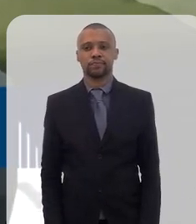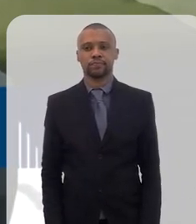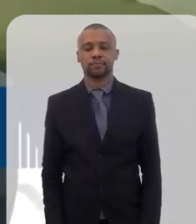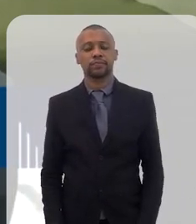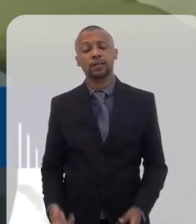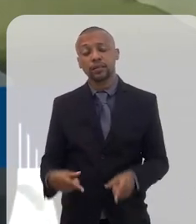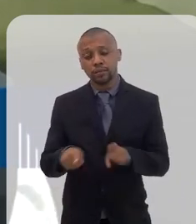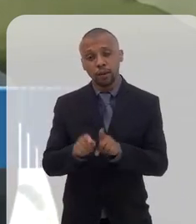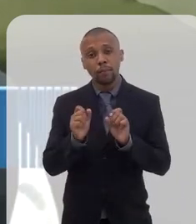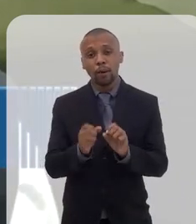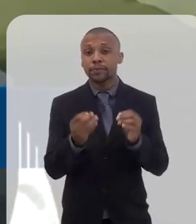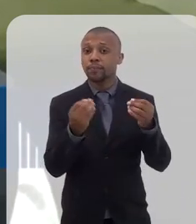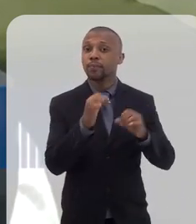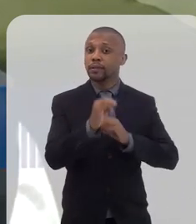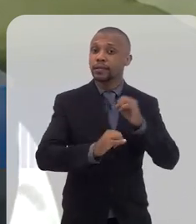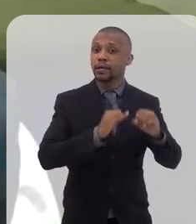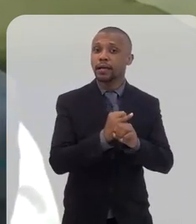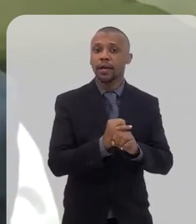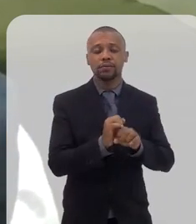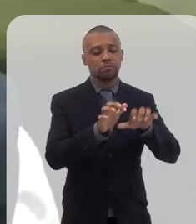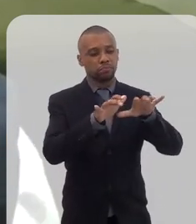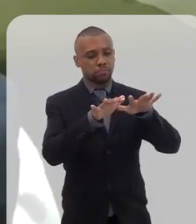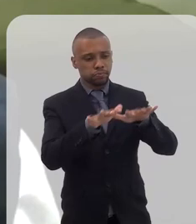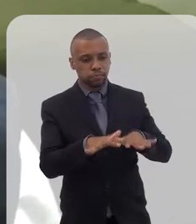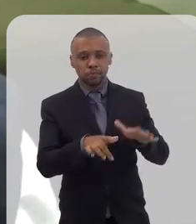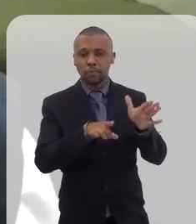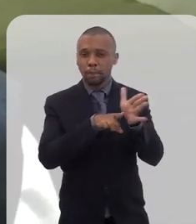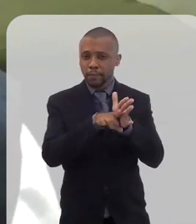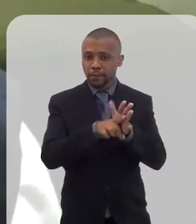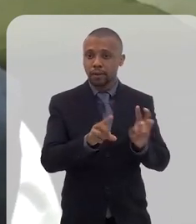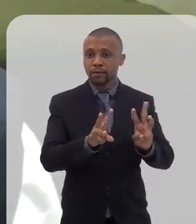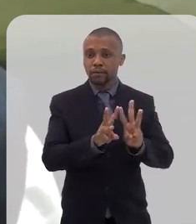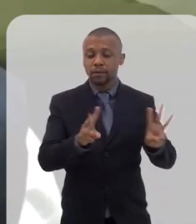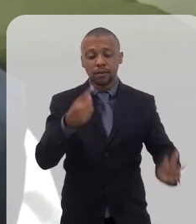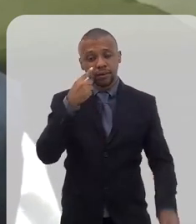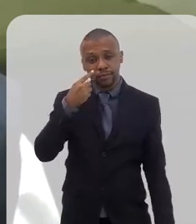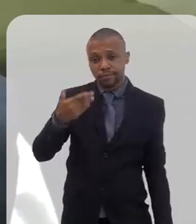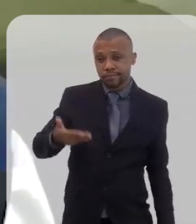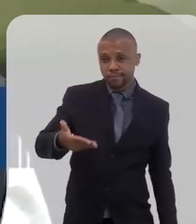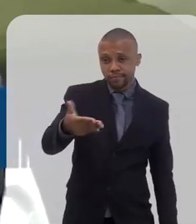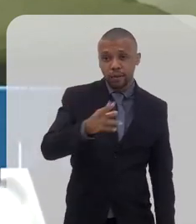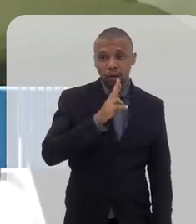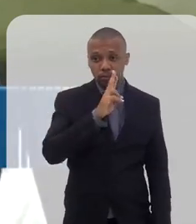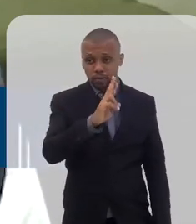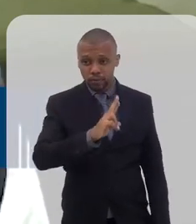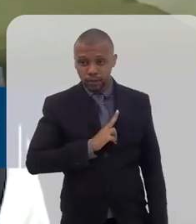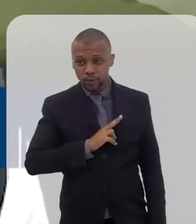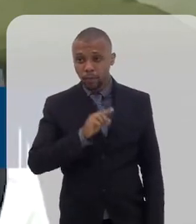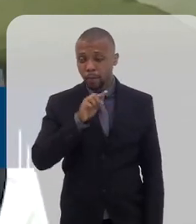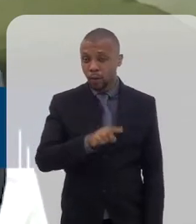0800-721-8181 e ele pode colocar na internet também, para quem tem mais facilidade, o site